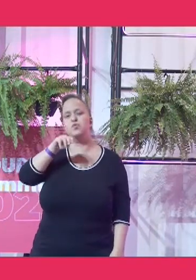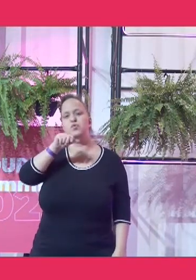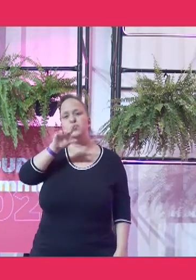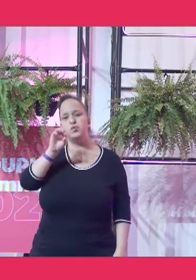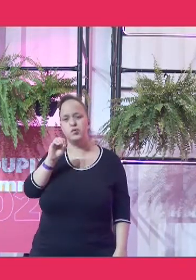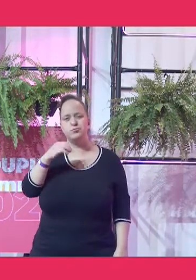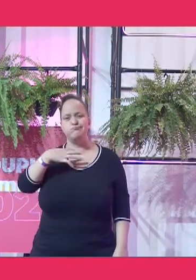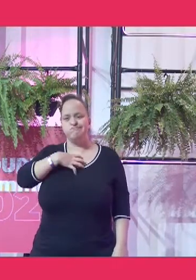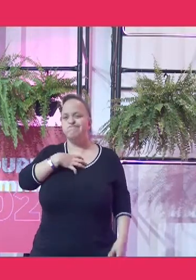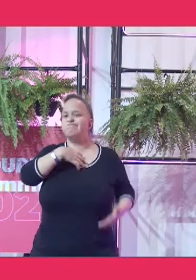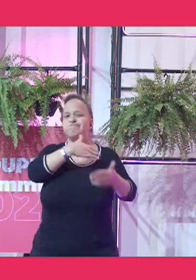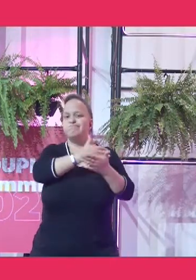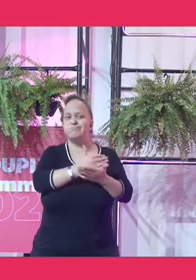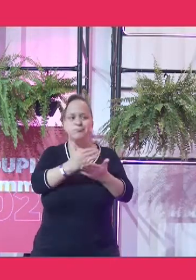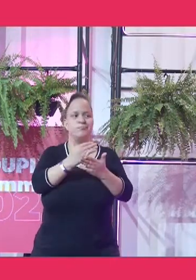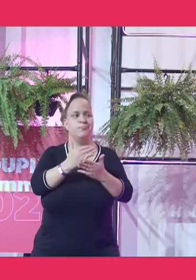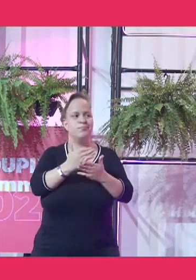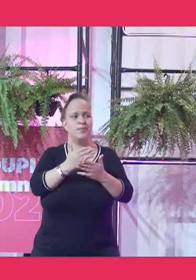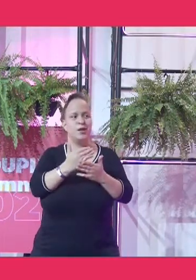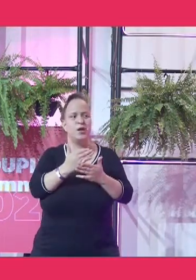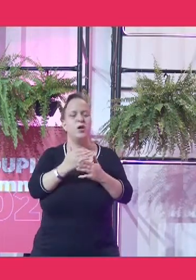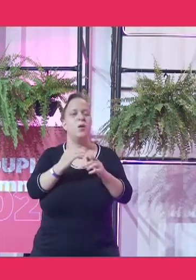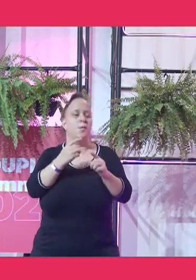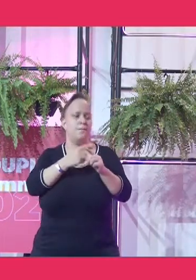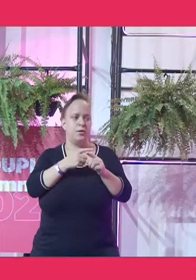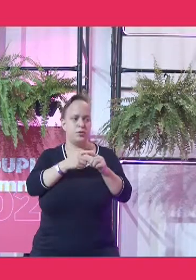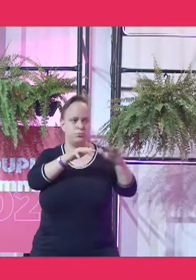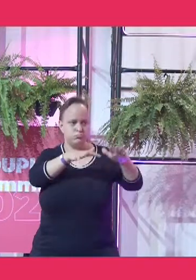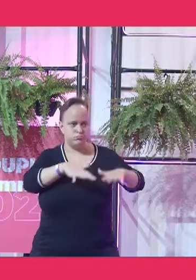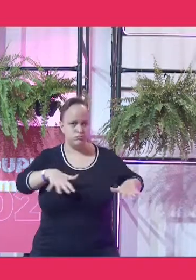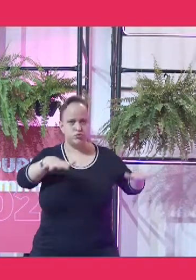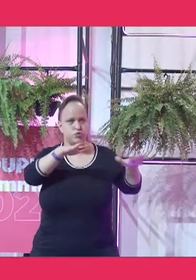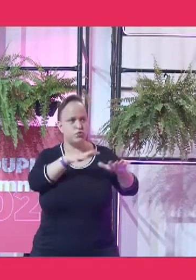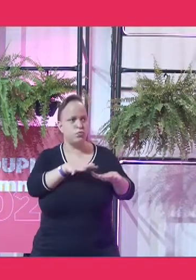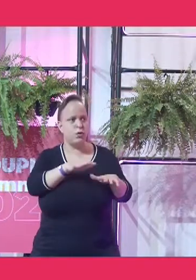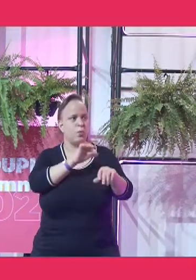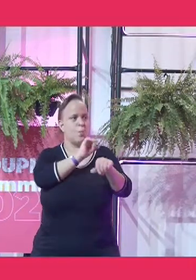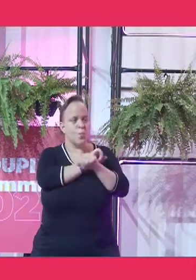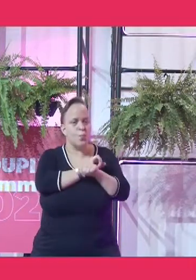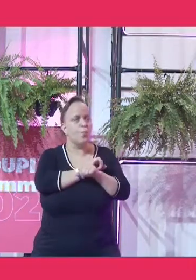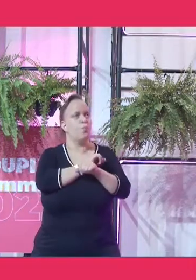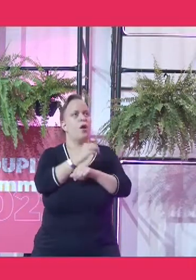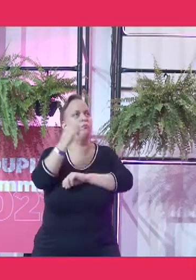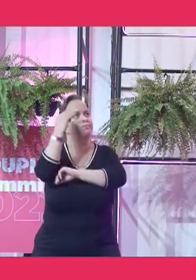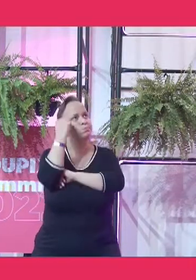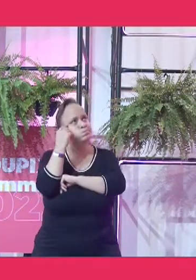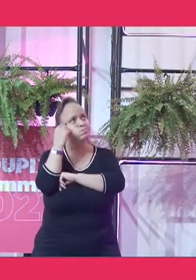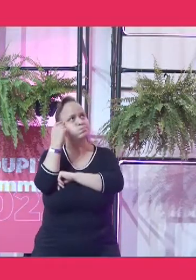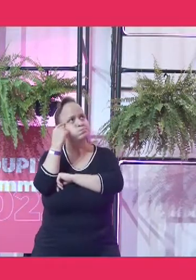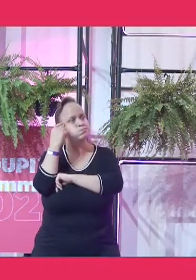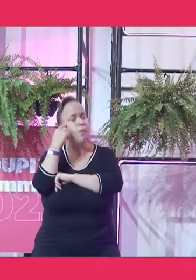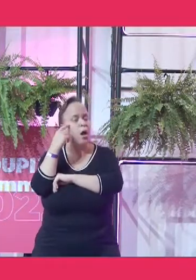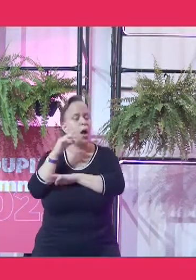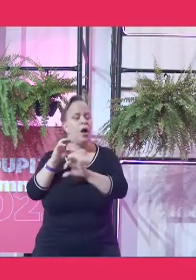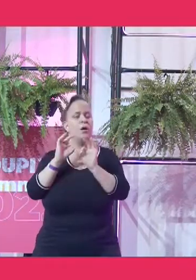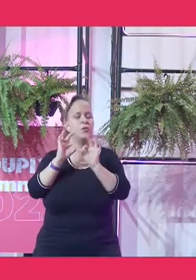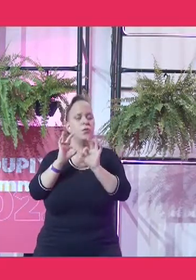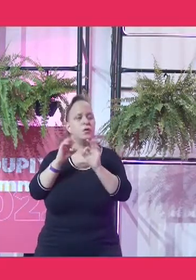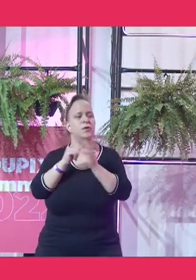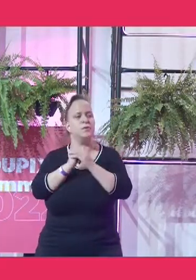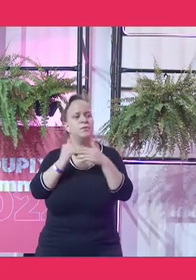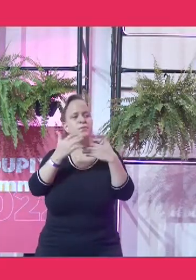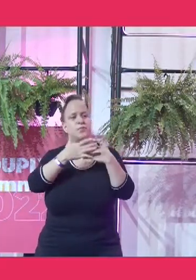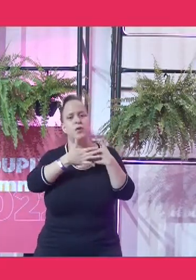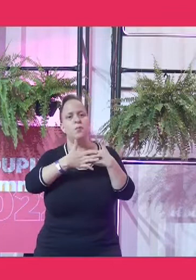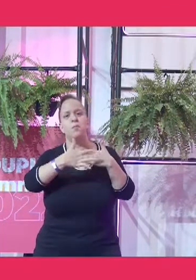começando, né? Porque eu não tenho um espaço de parar, relaxar em tudo que eu já construí e falar, legal, agora eu só vou